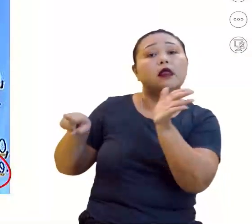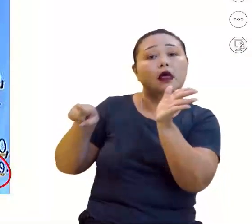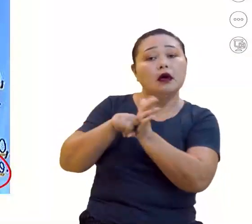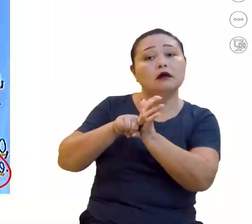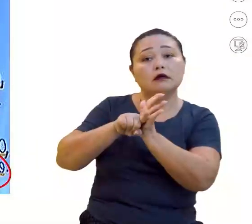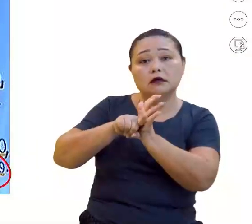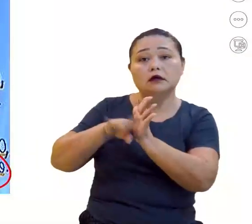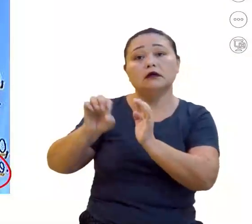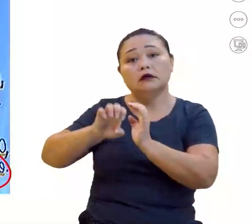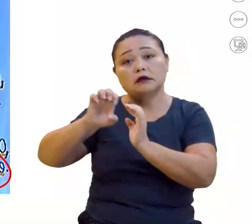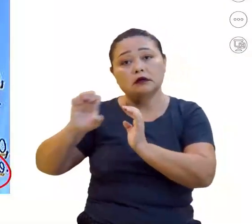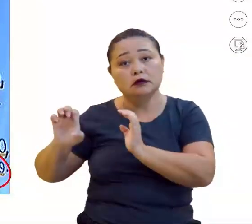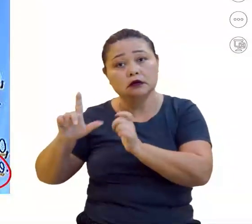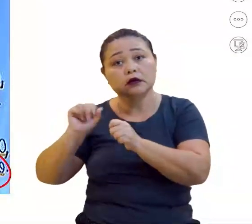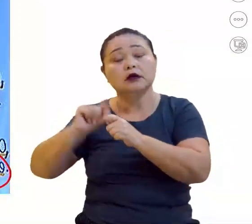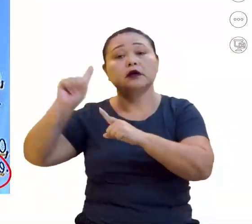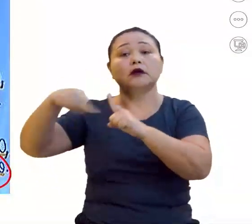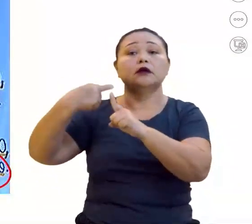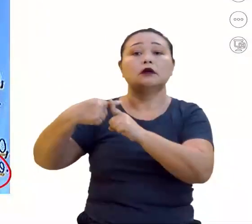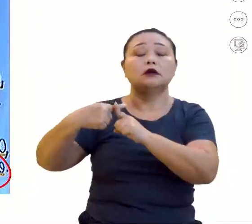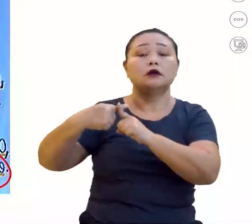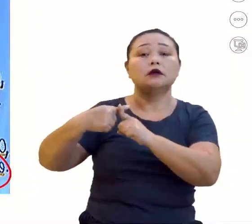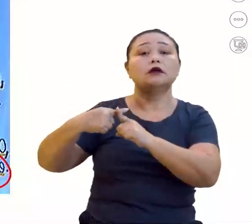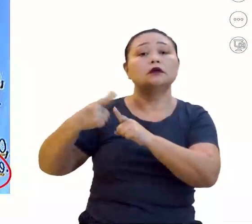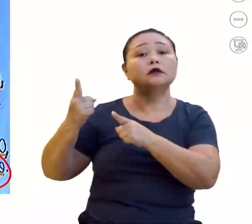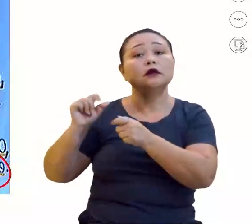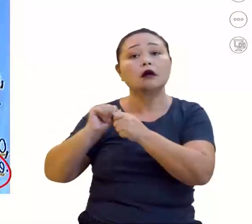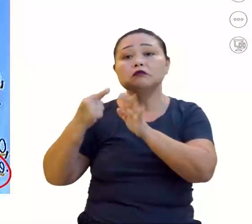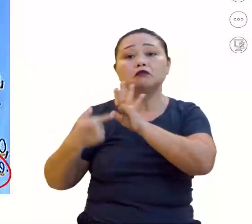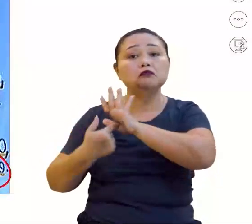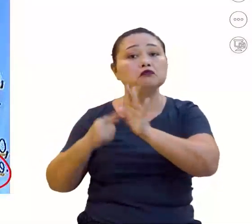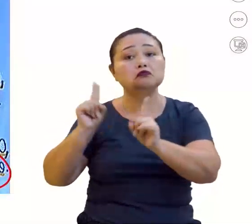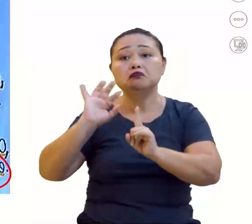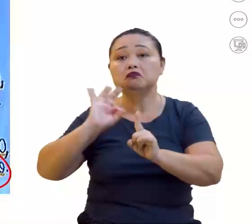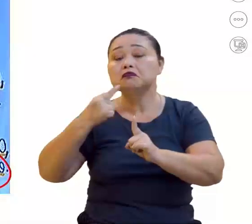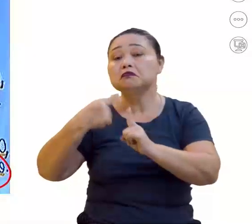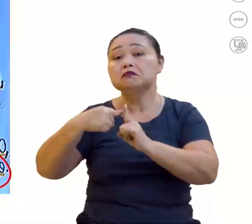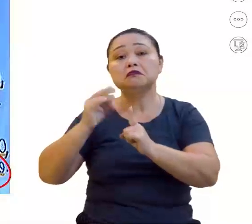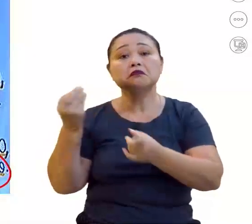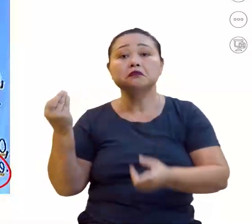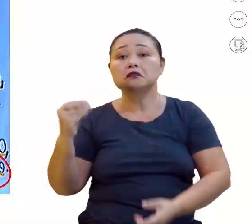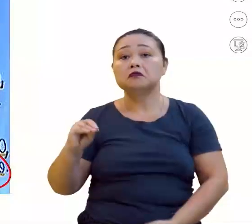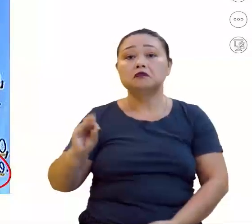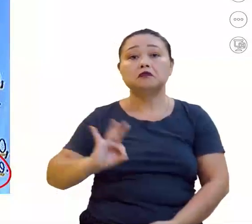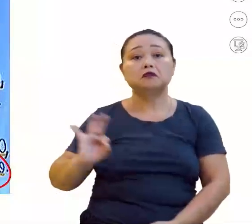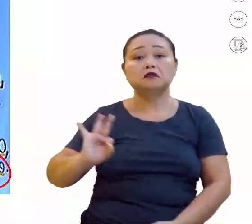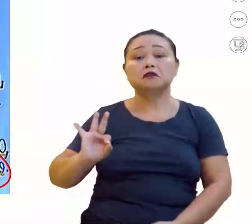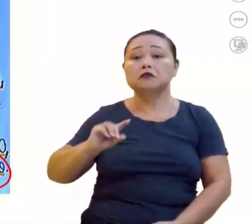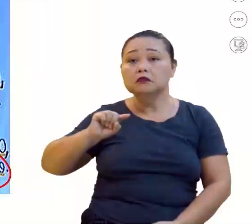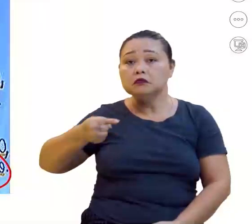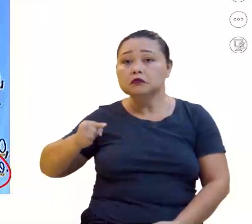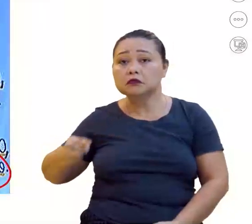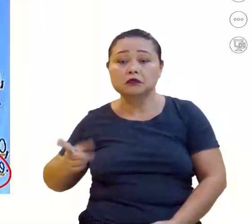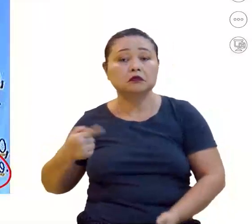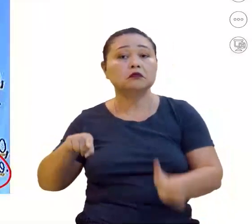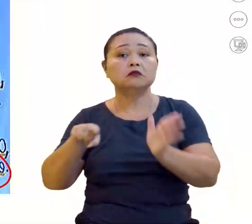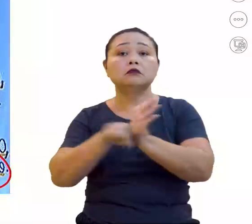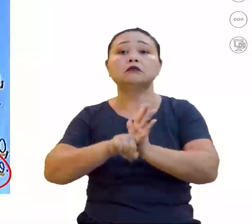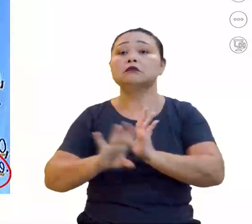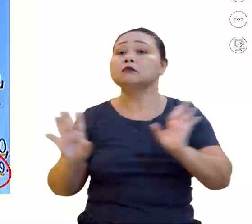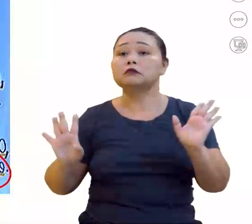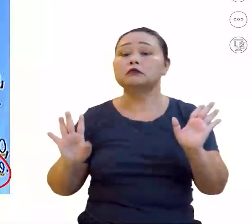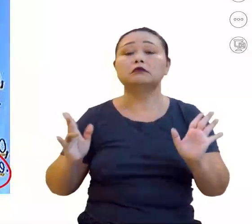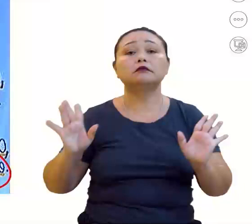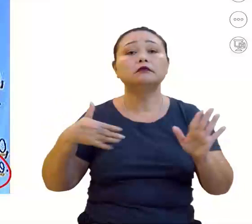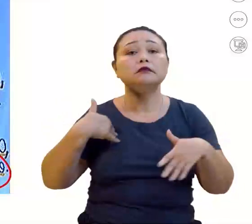esquerda, expoente positivo. Na verdade, não aparece o sinal de mais, né? Então, por isso que ele só colocou aqui que vai no expoente. E